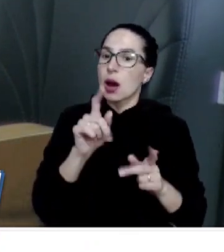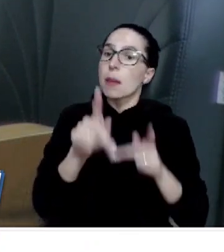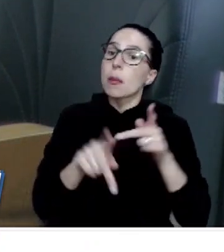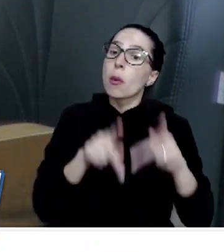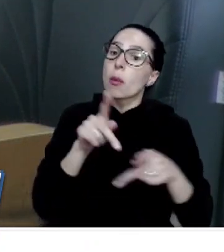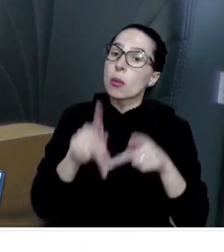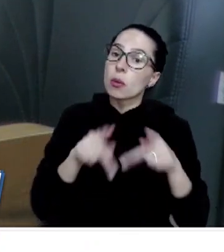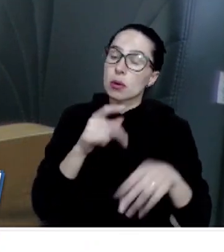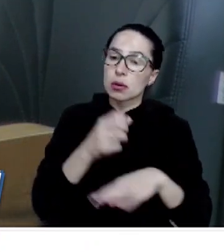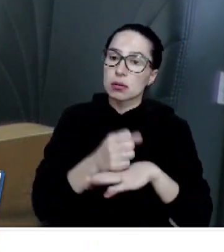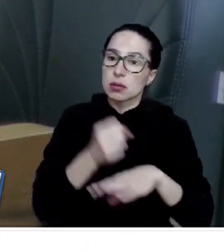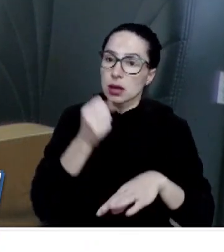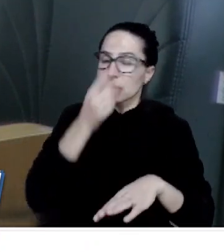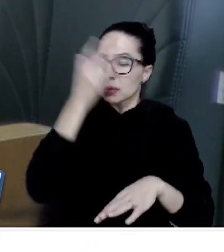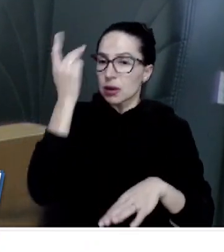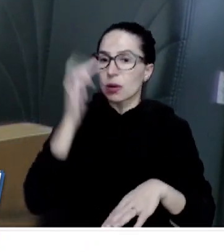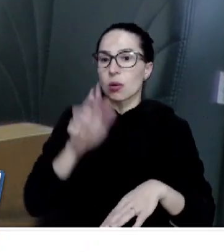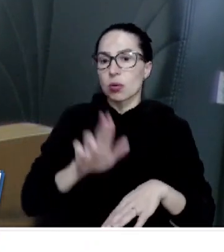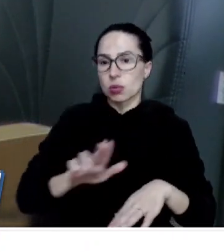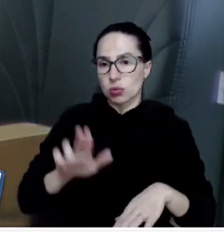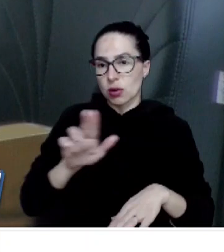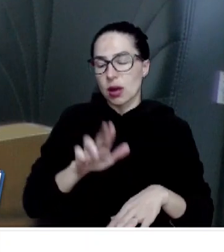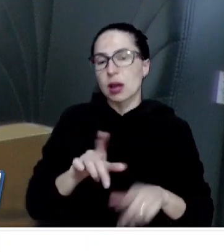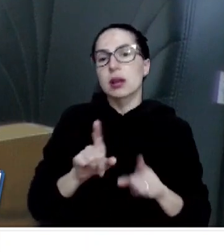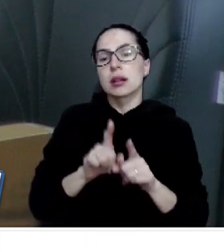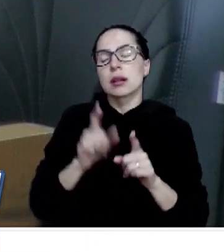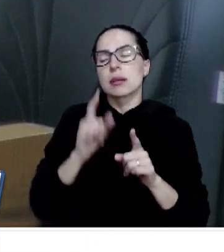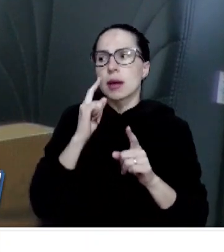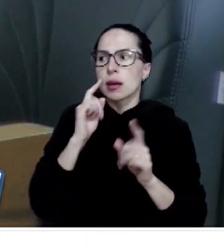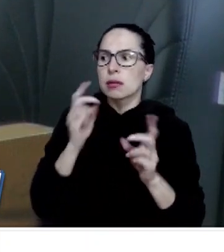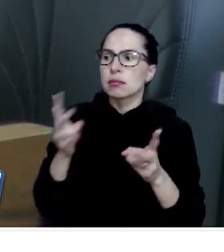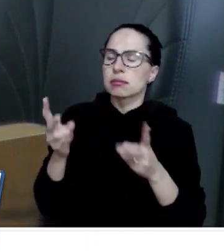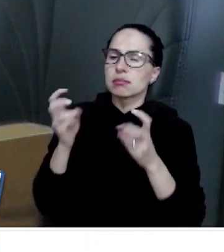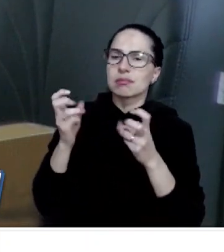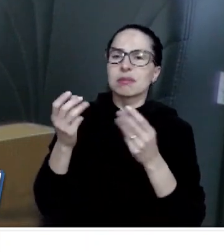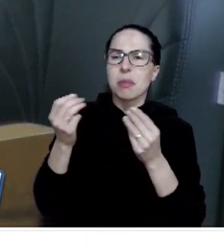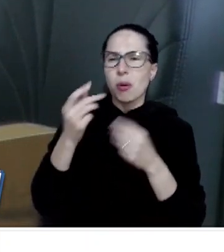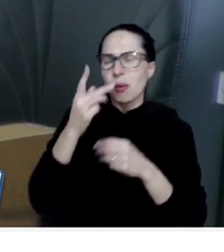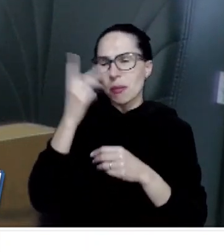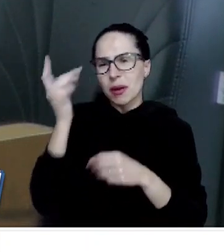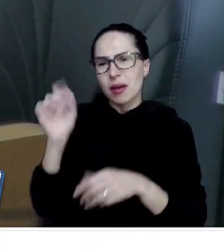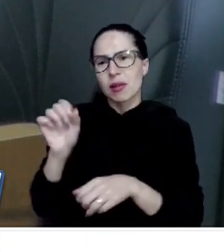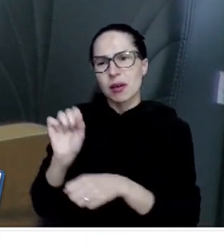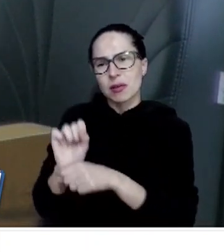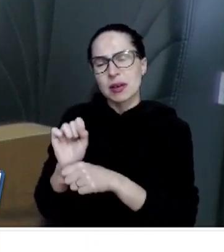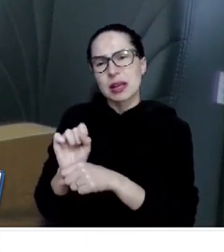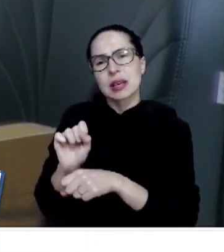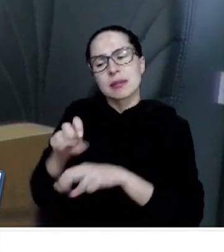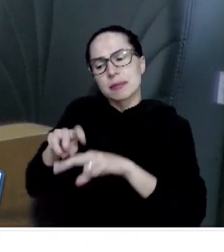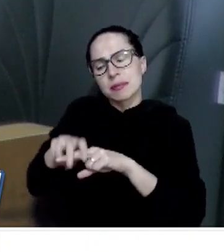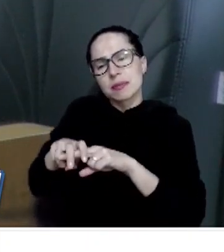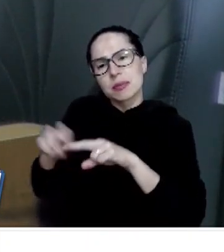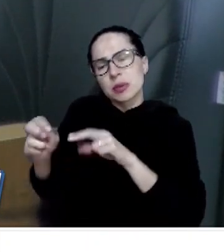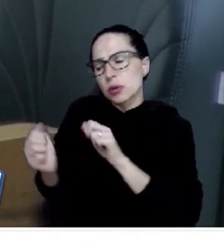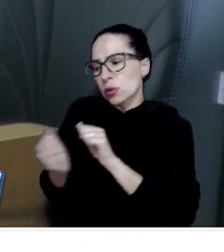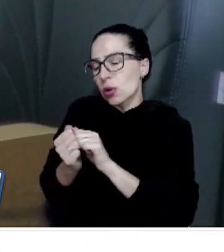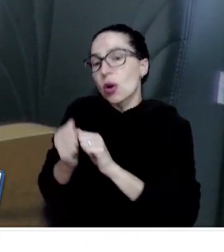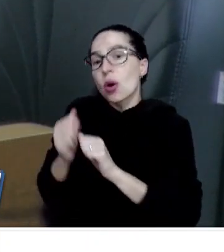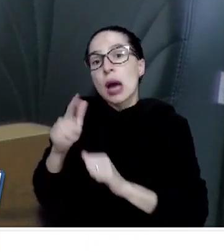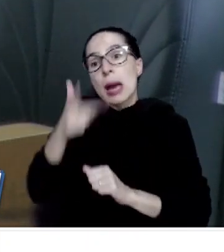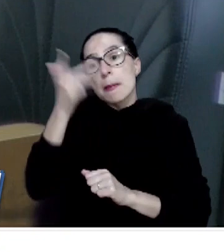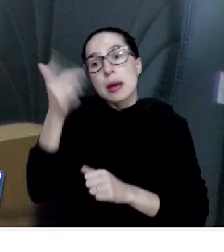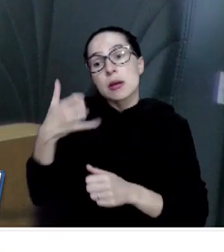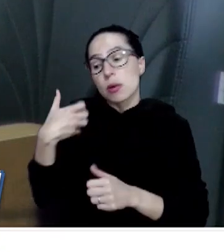Franca, dos usuários. E chama atenção que muitas pessoas que ficam ali como acompanhante são pessoas já mais